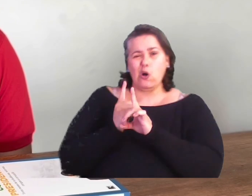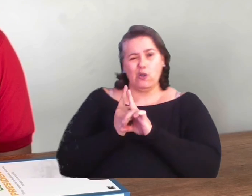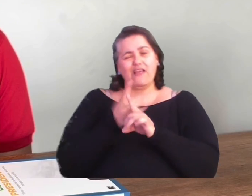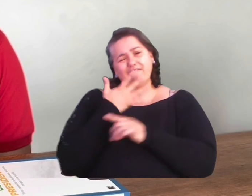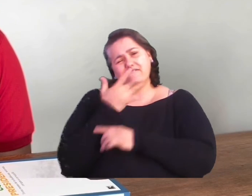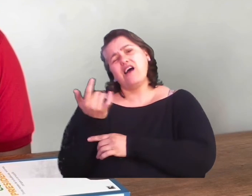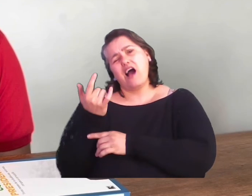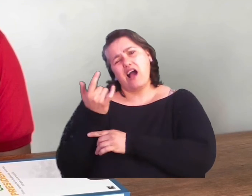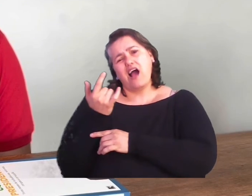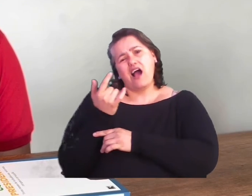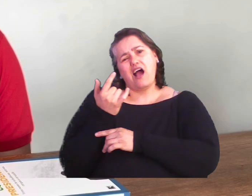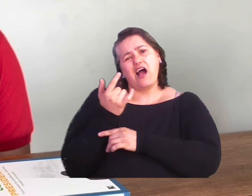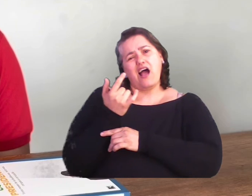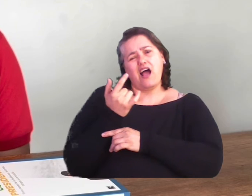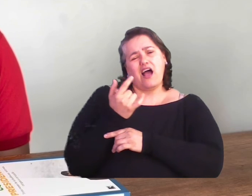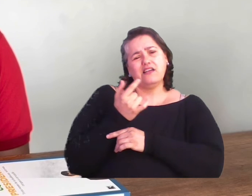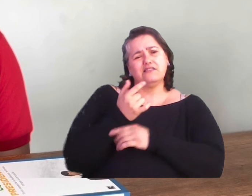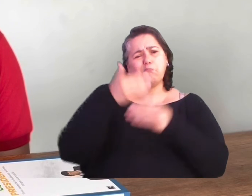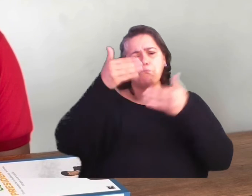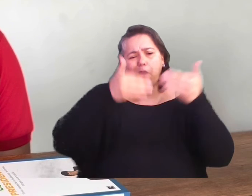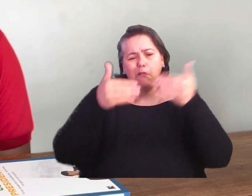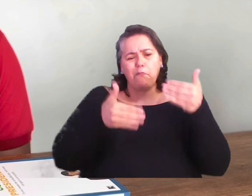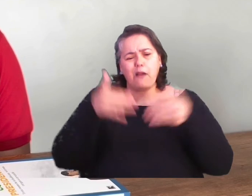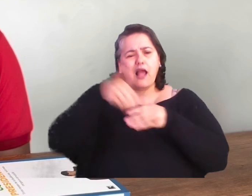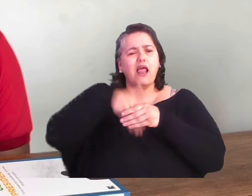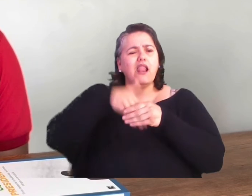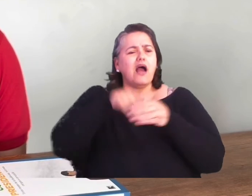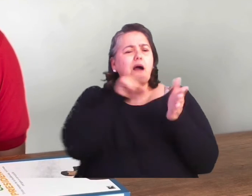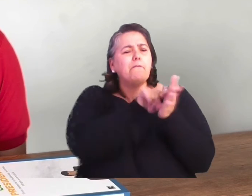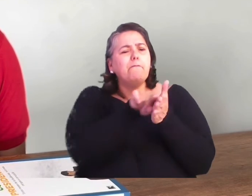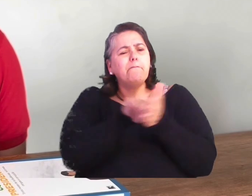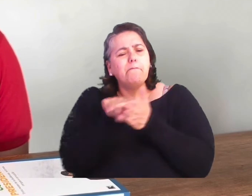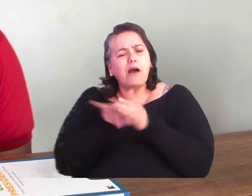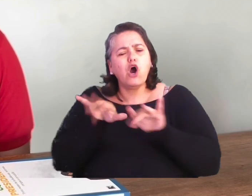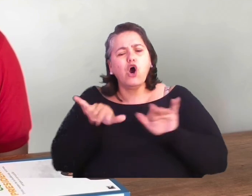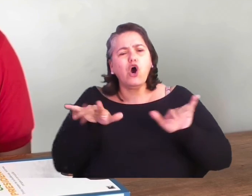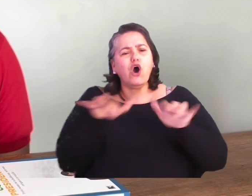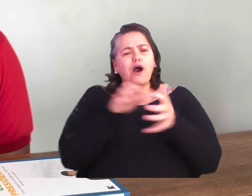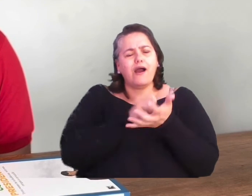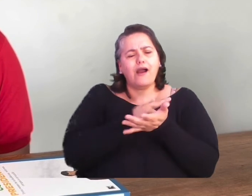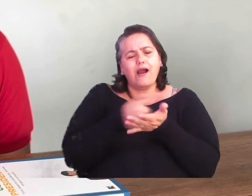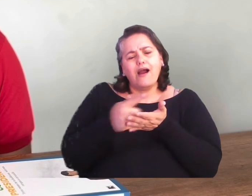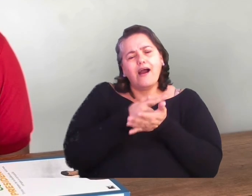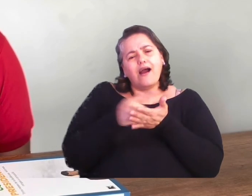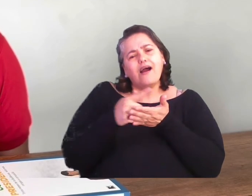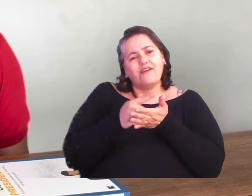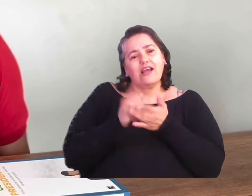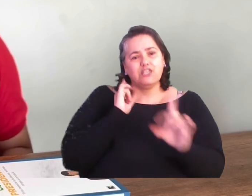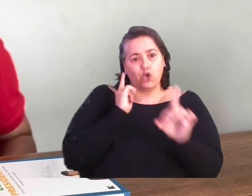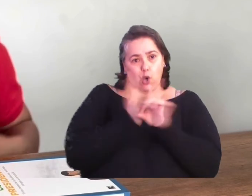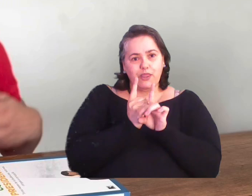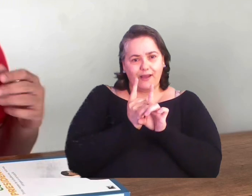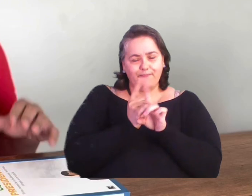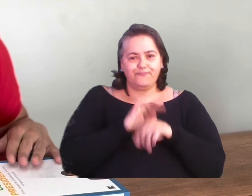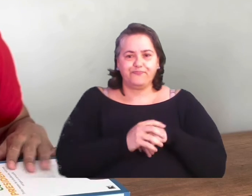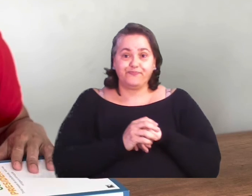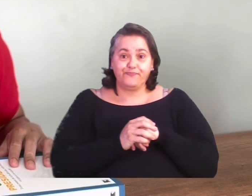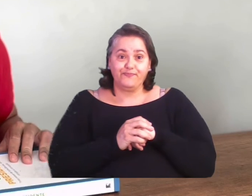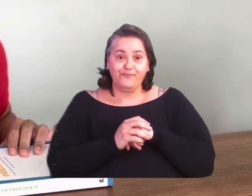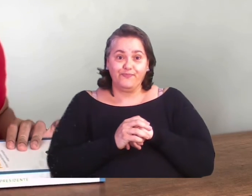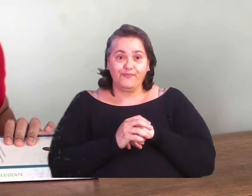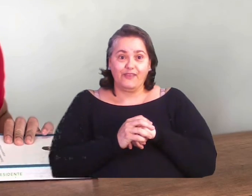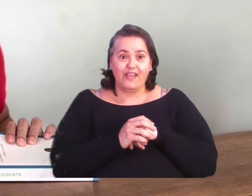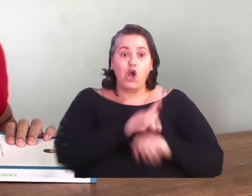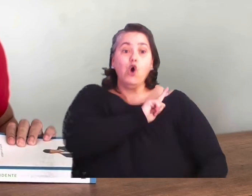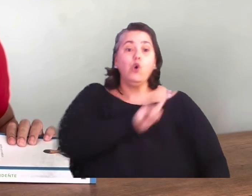relativa facilidade no Atlas das Eleições. É só você digitar no Google Atlas das Eleições e você vai achar. E aí